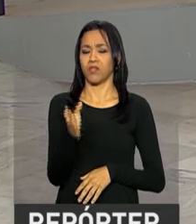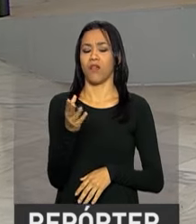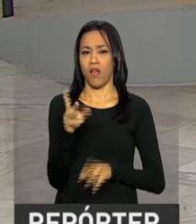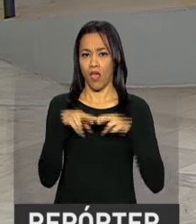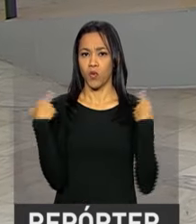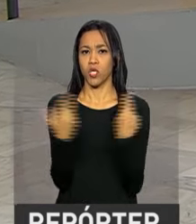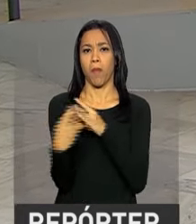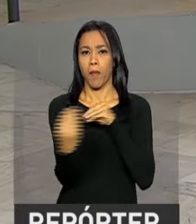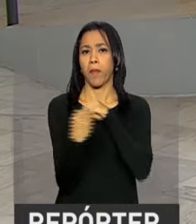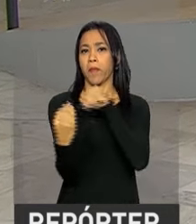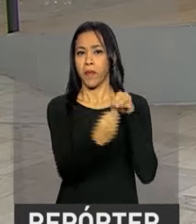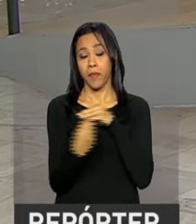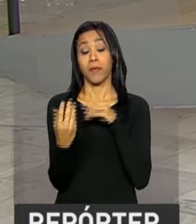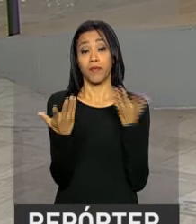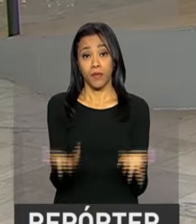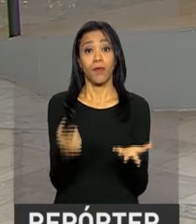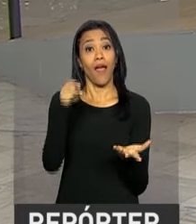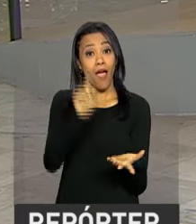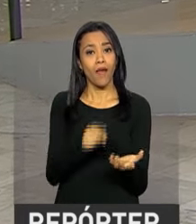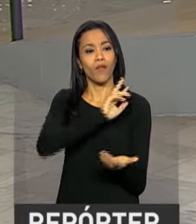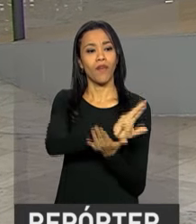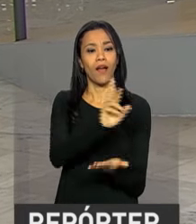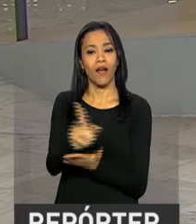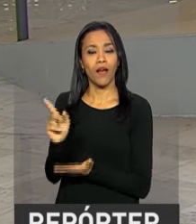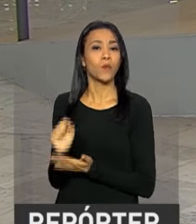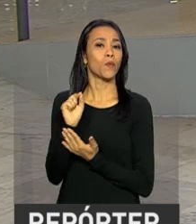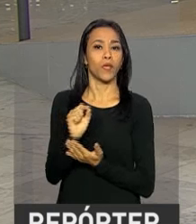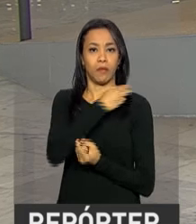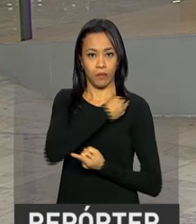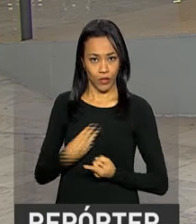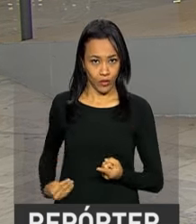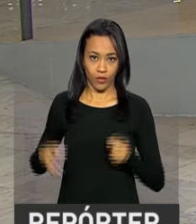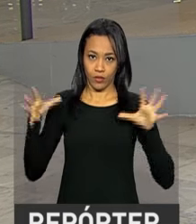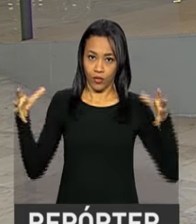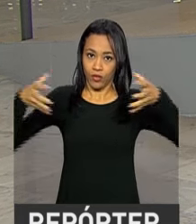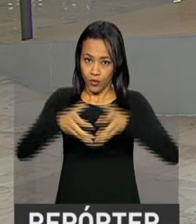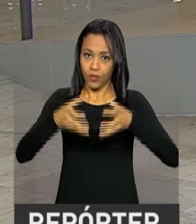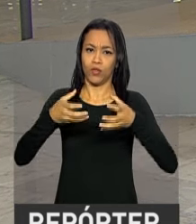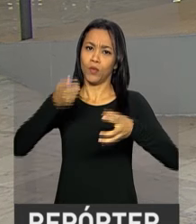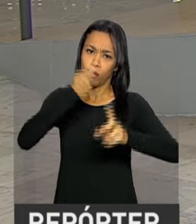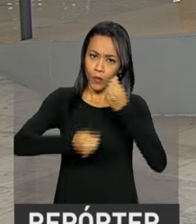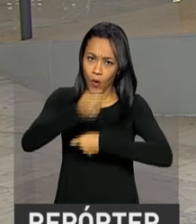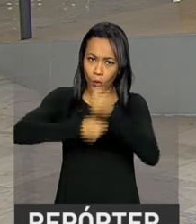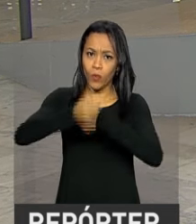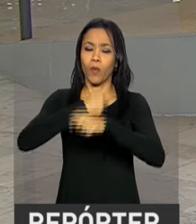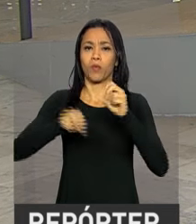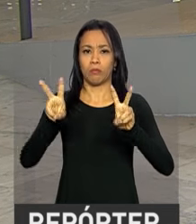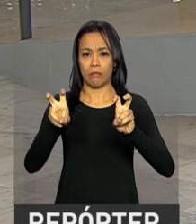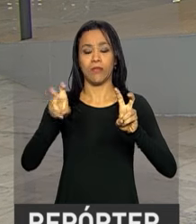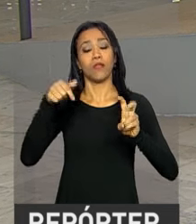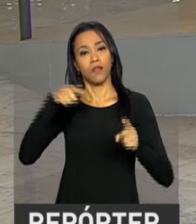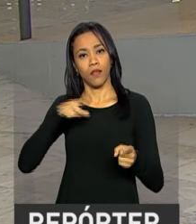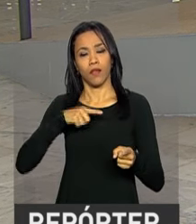portanto do presidente em exercício Michel Temer com membros com ministros do núcleo econômico do governo federal participam então além